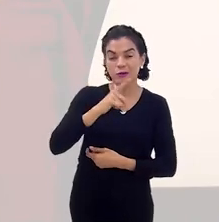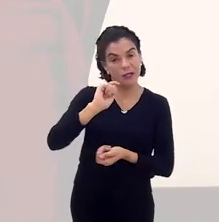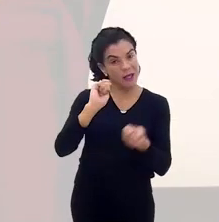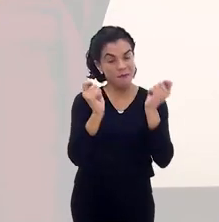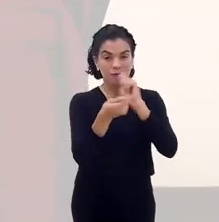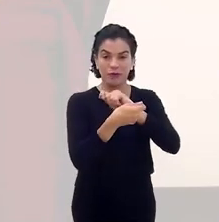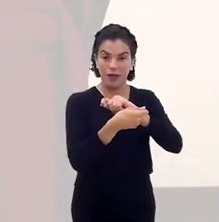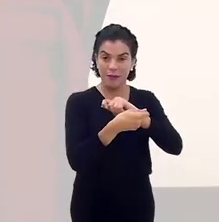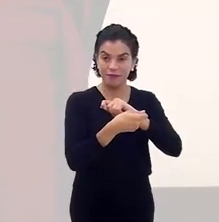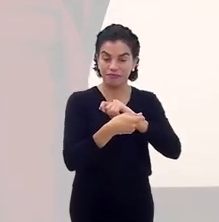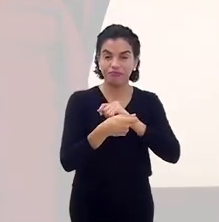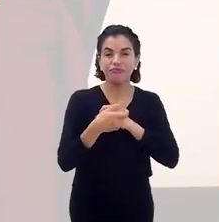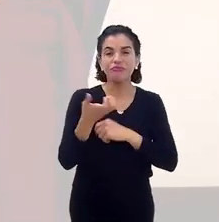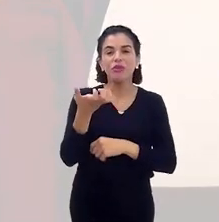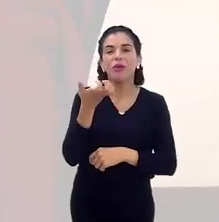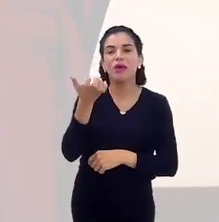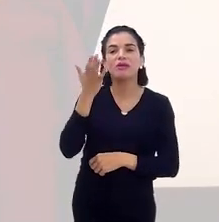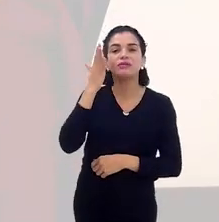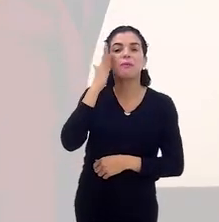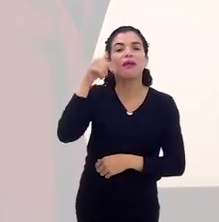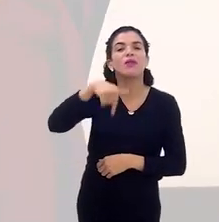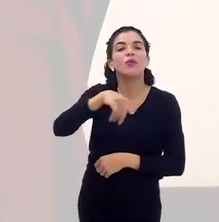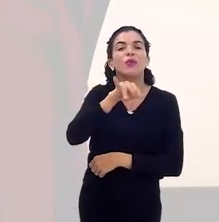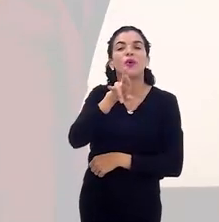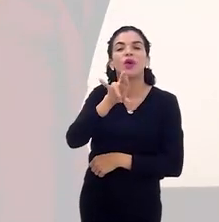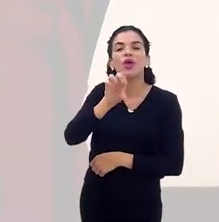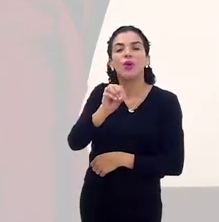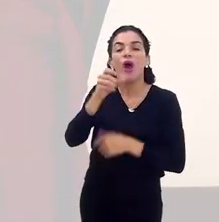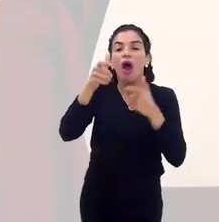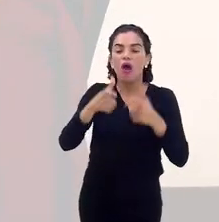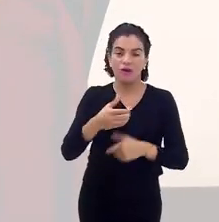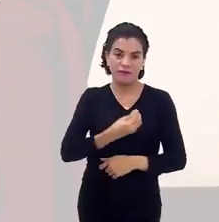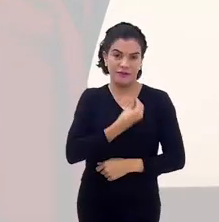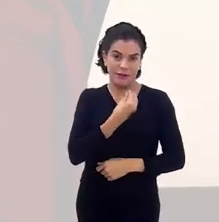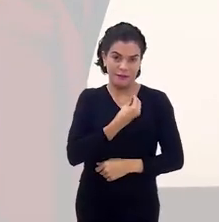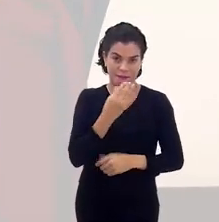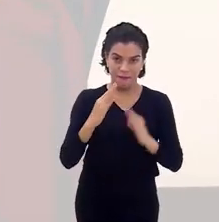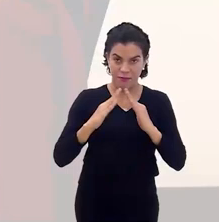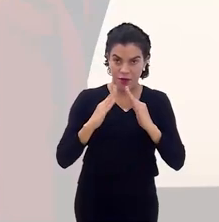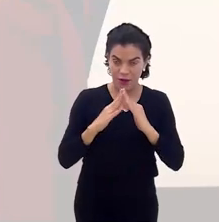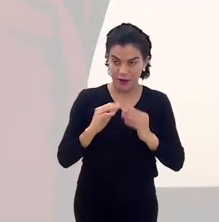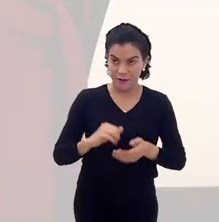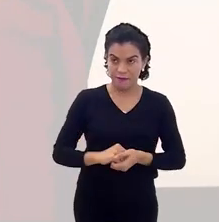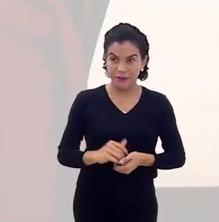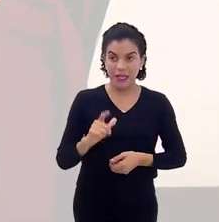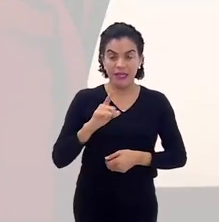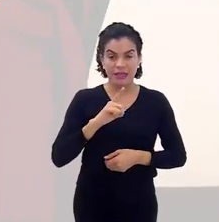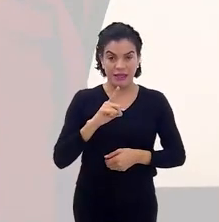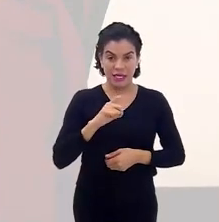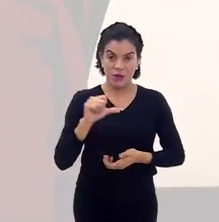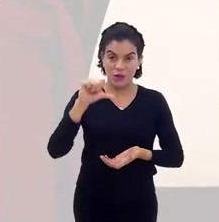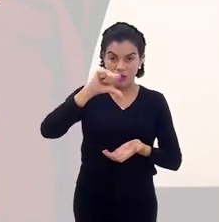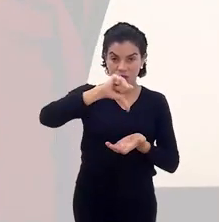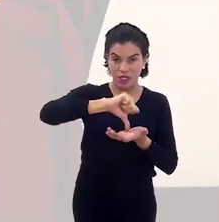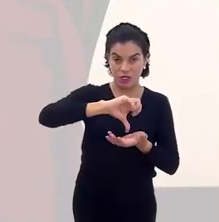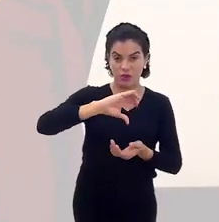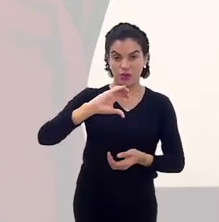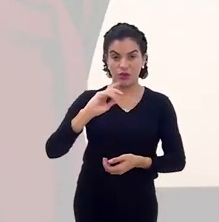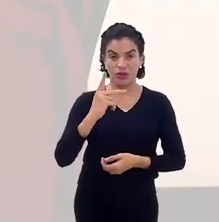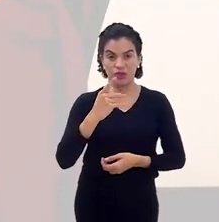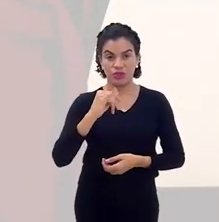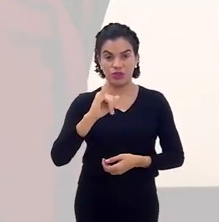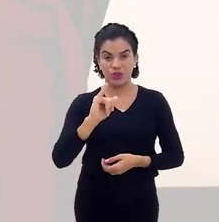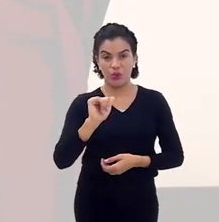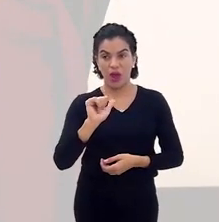você mude. Eu queria saber aqui no Rio, aonde você vive? Então, a gente tem o centro